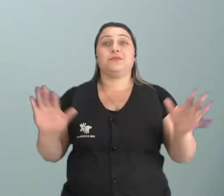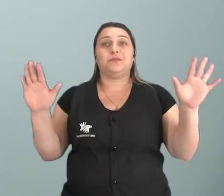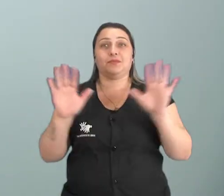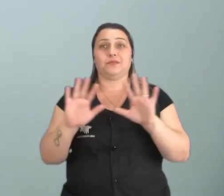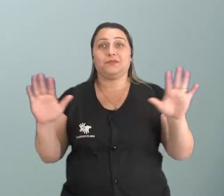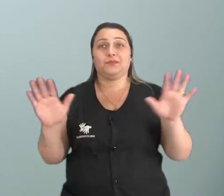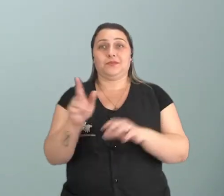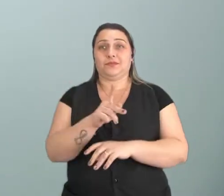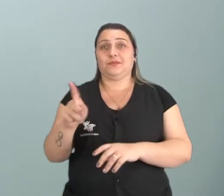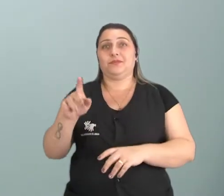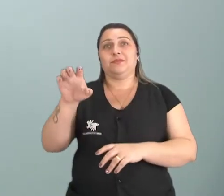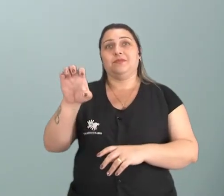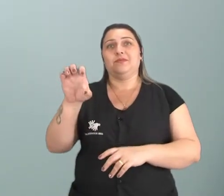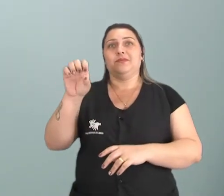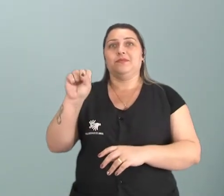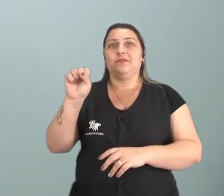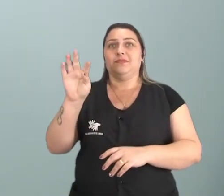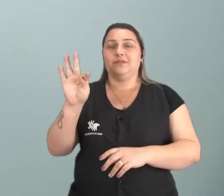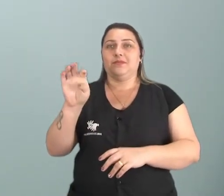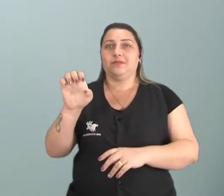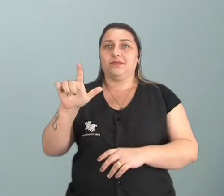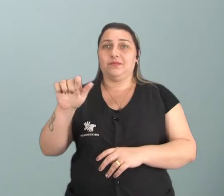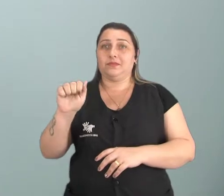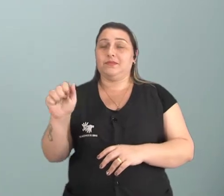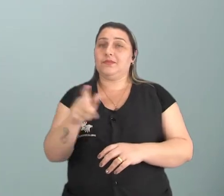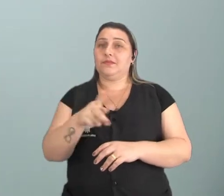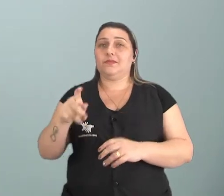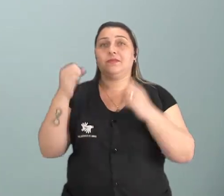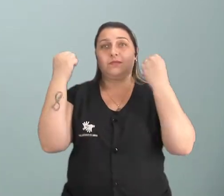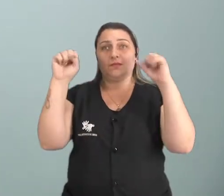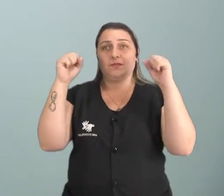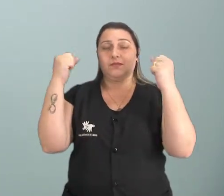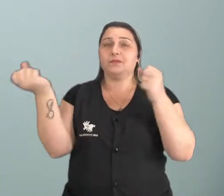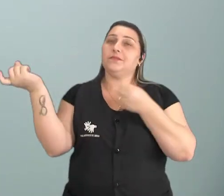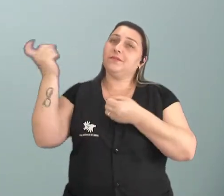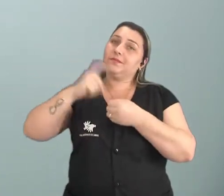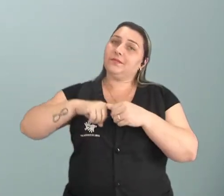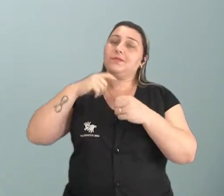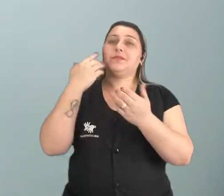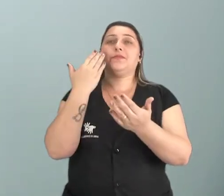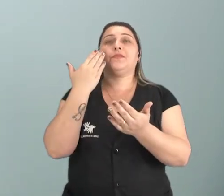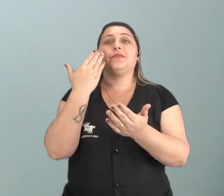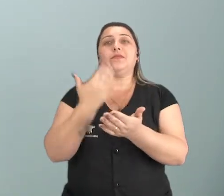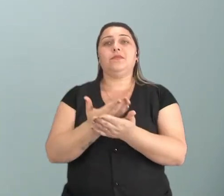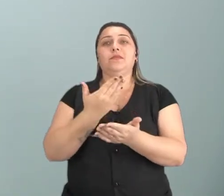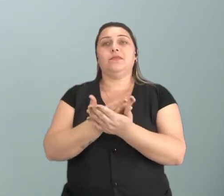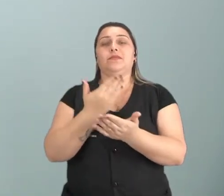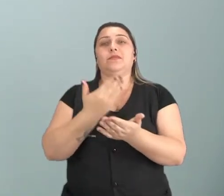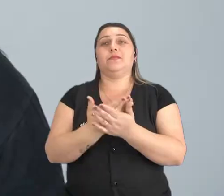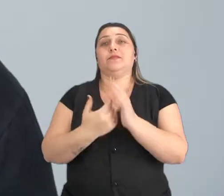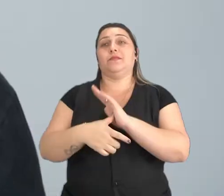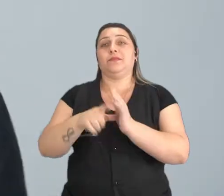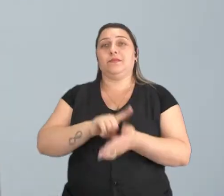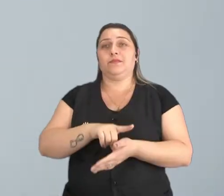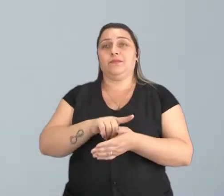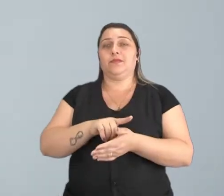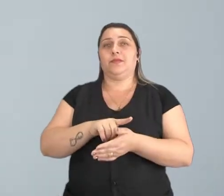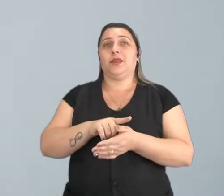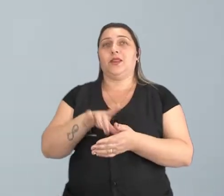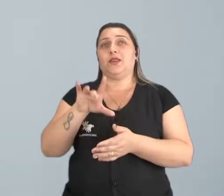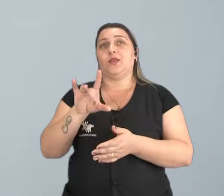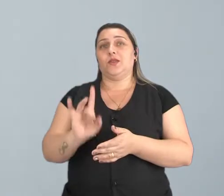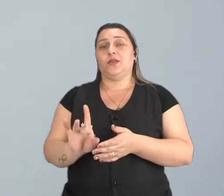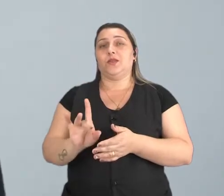Olá, sou a professora Estela, professora de Educação Física, e nós vamos retornar a nossa aula anterior, só